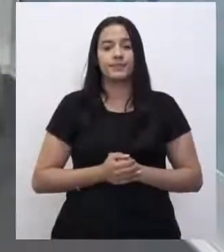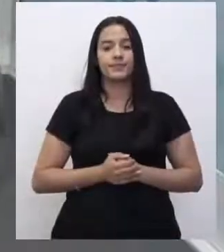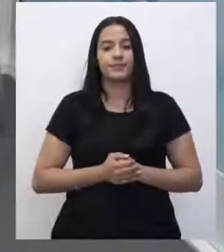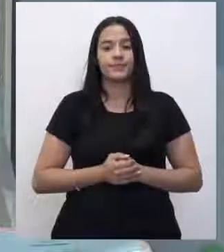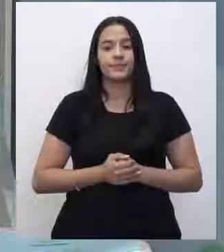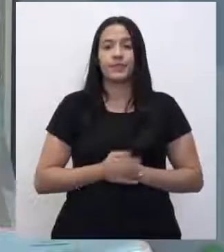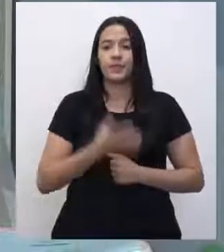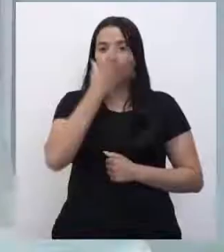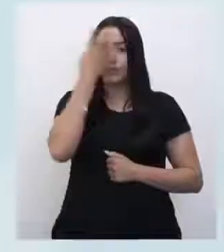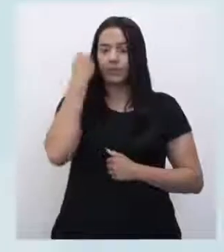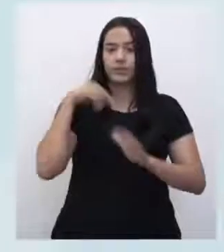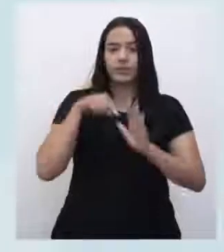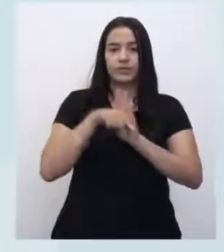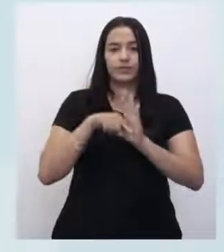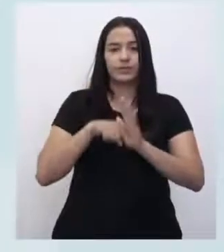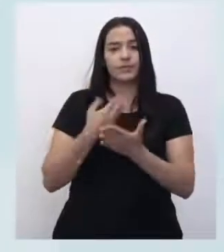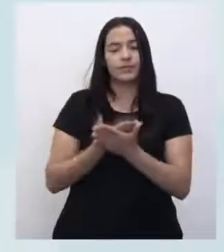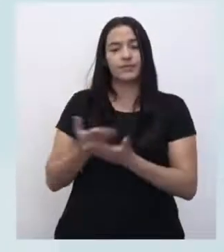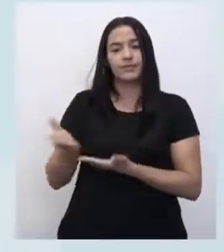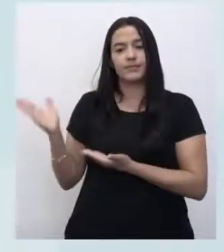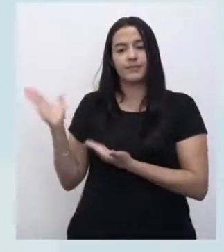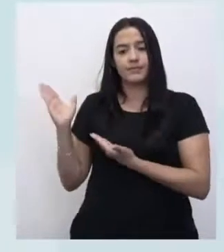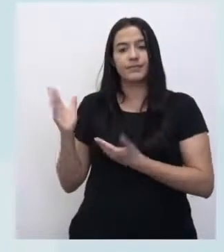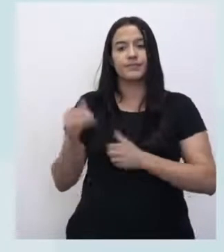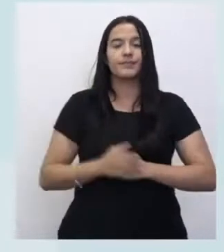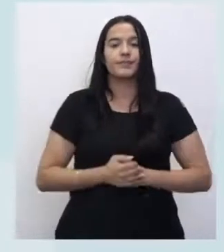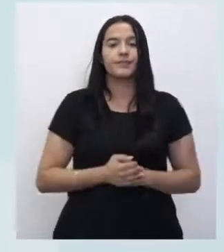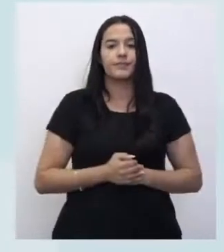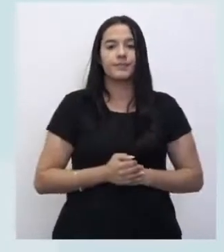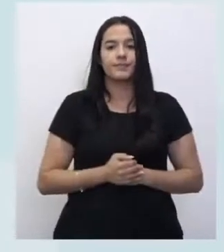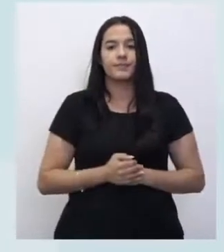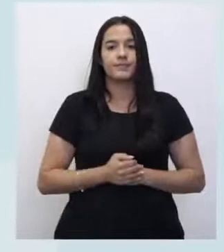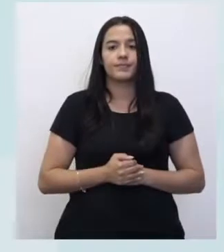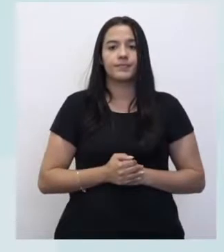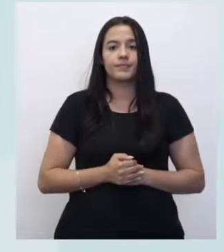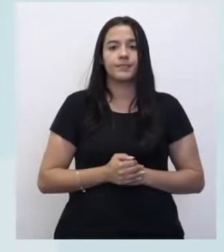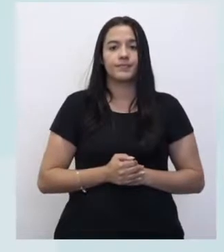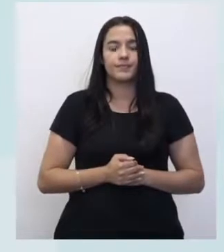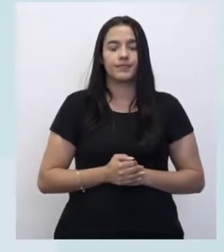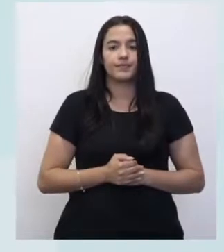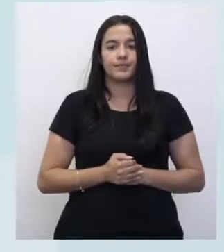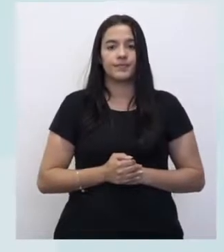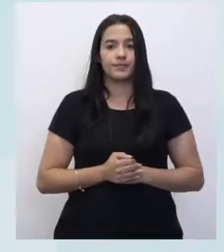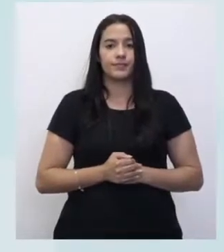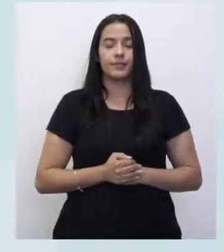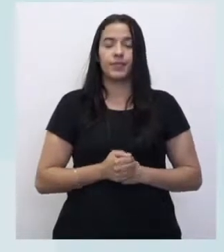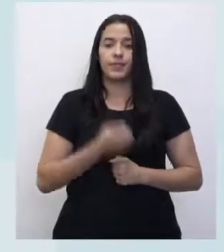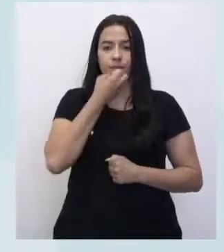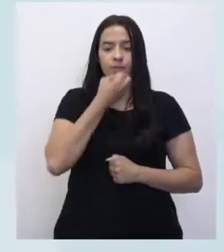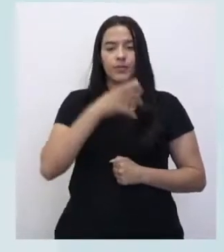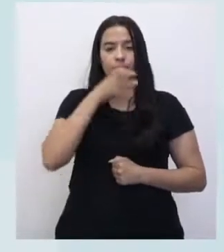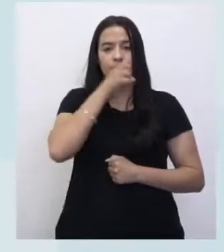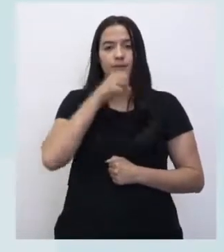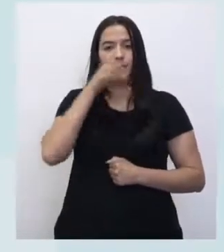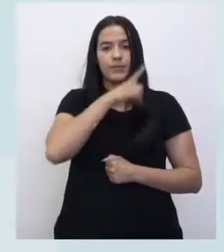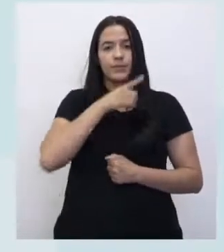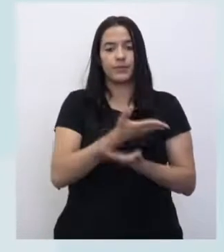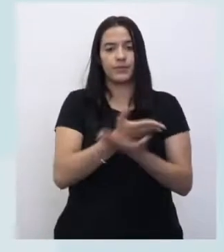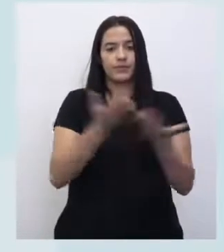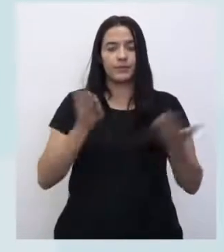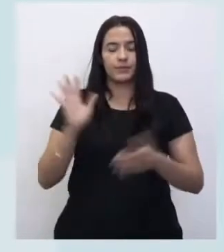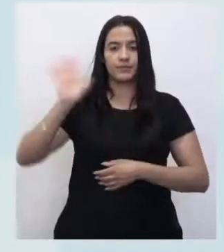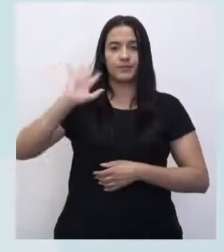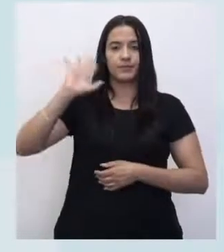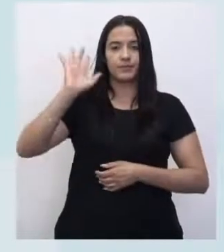Não se esqueçam de avaliar a nossa aula, o QR Code está lá para vocês. Have a wonderful weekend, um ótimo final de semana para vocês. See